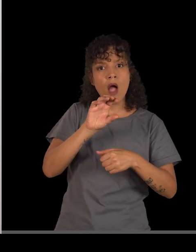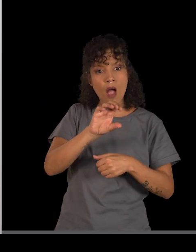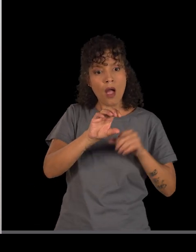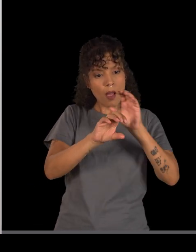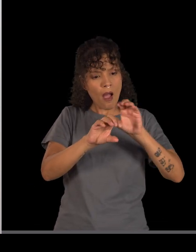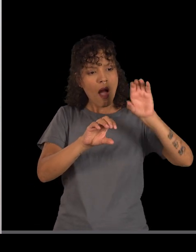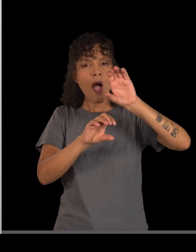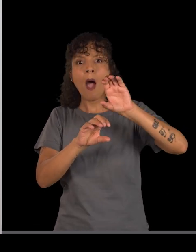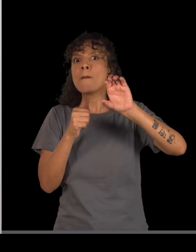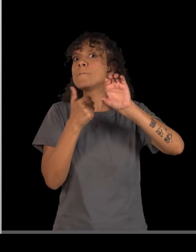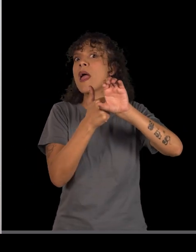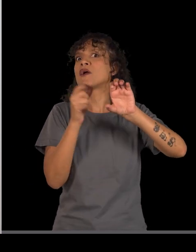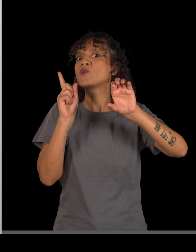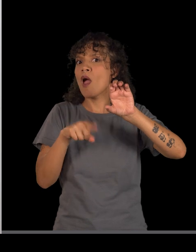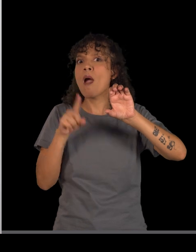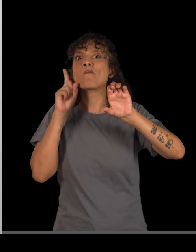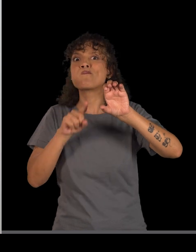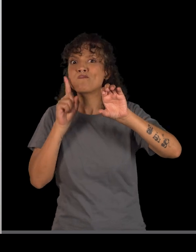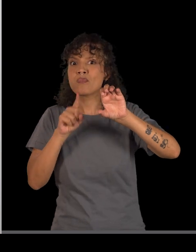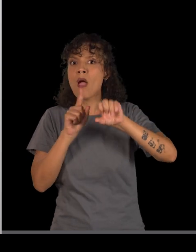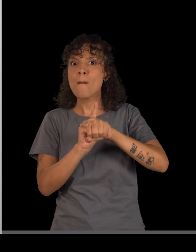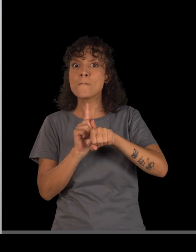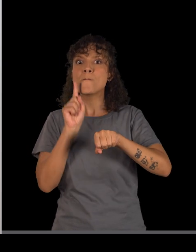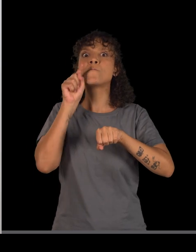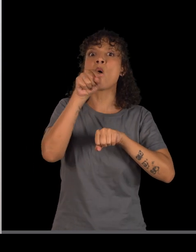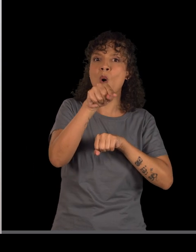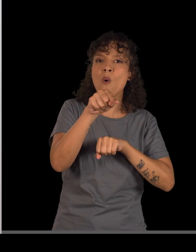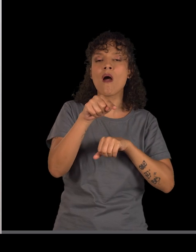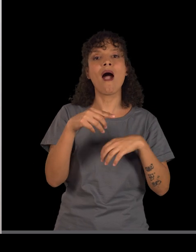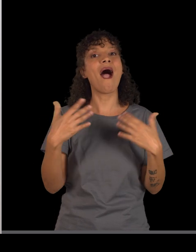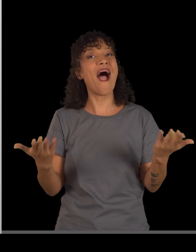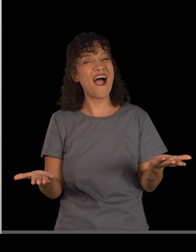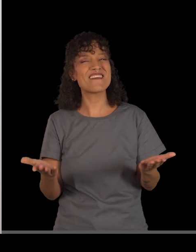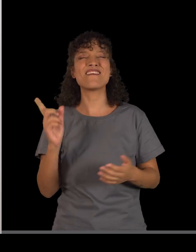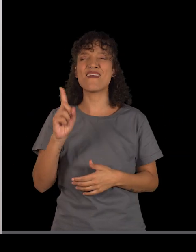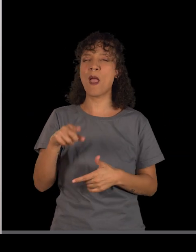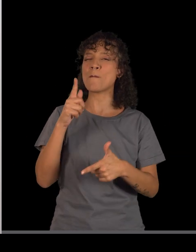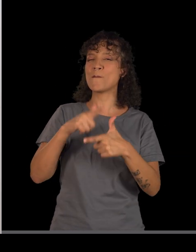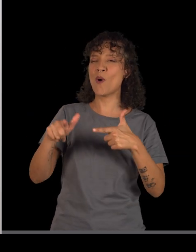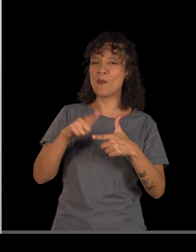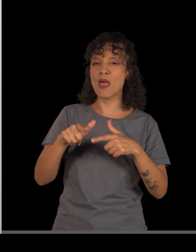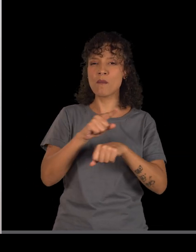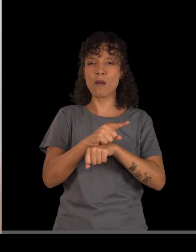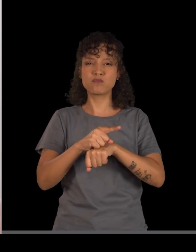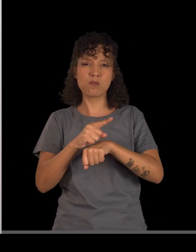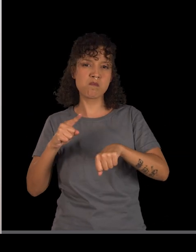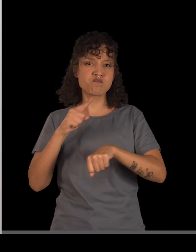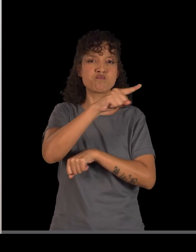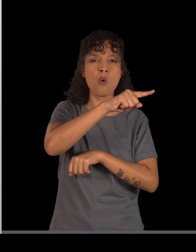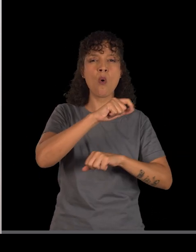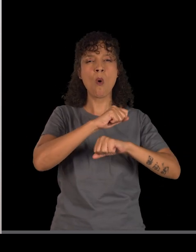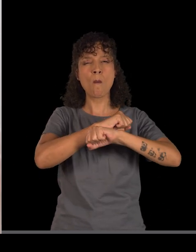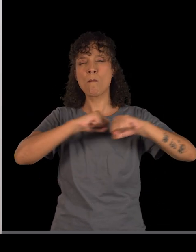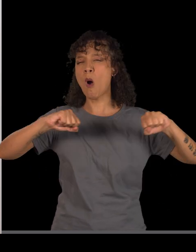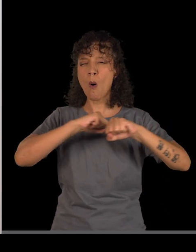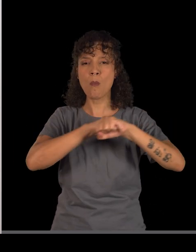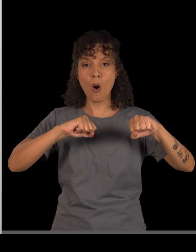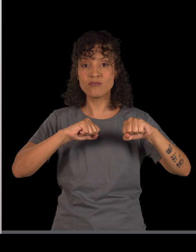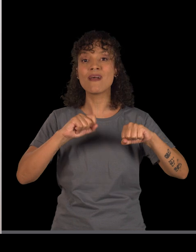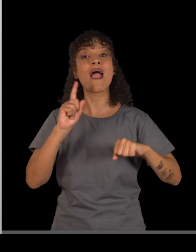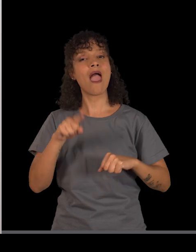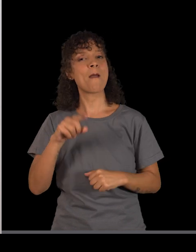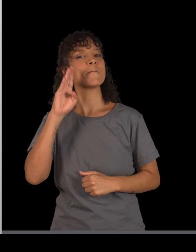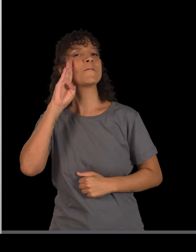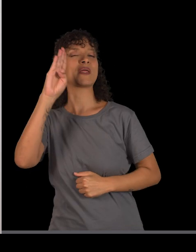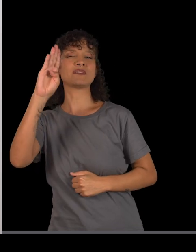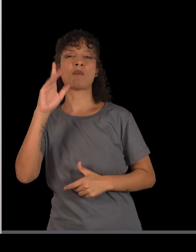Estados Unidos. E aí se gera a chamada Crise dos Mísseis, um dos principais episódios da